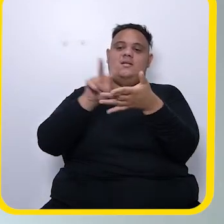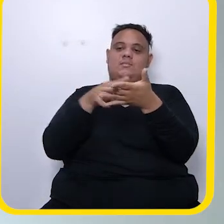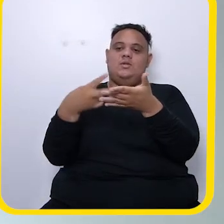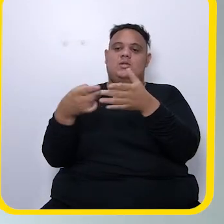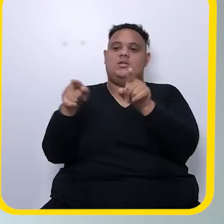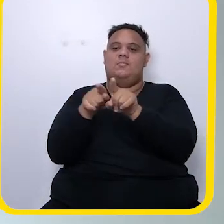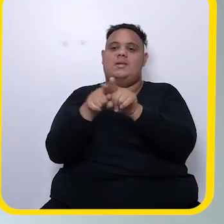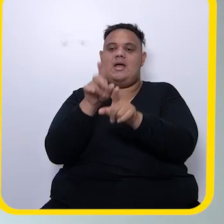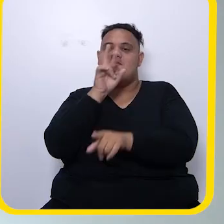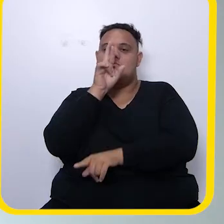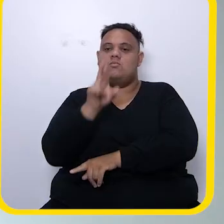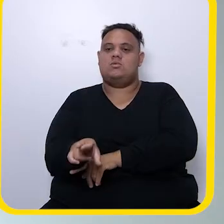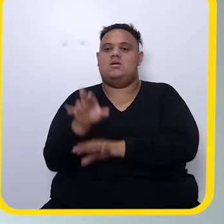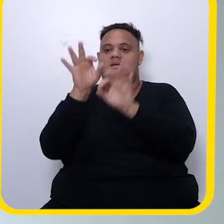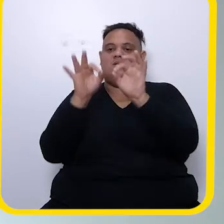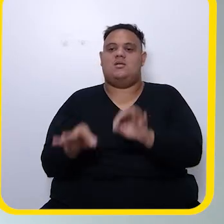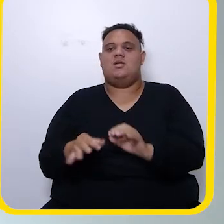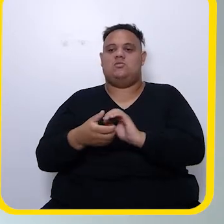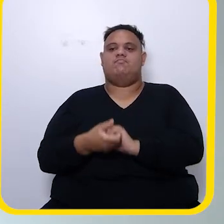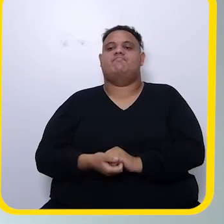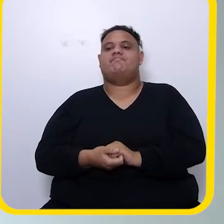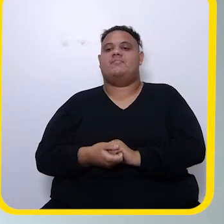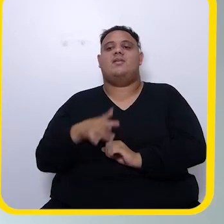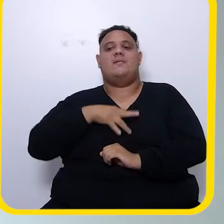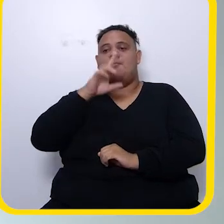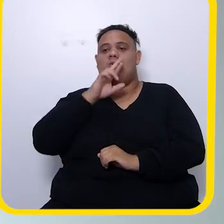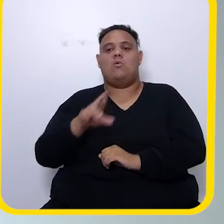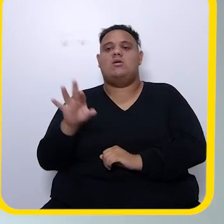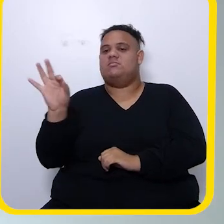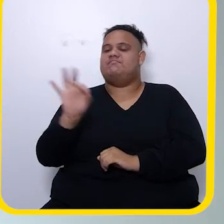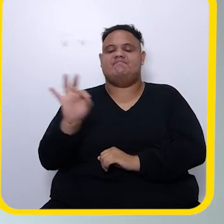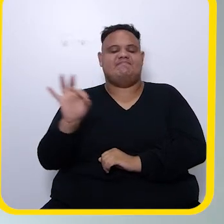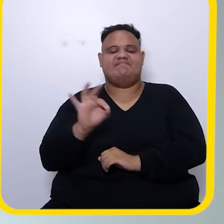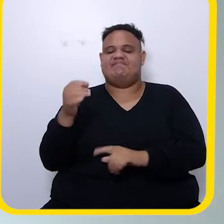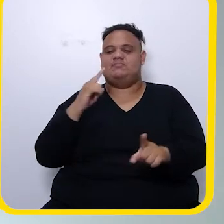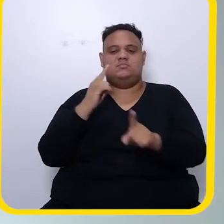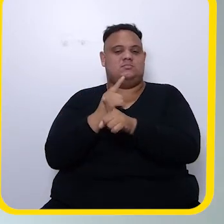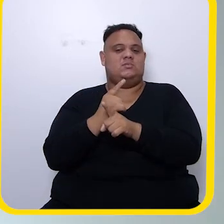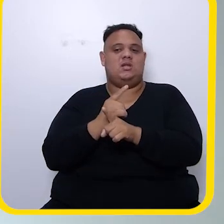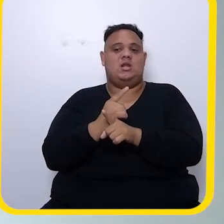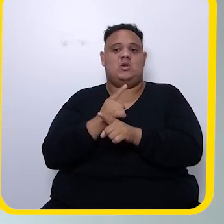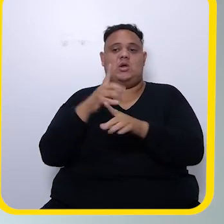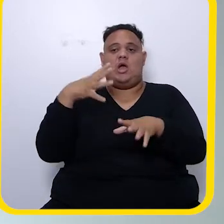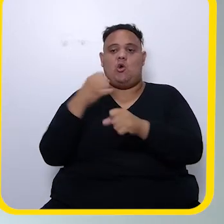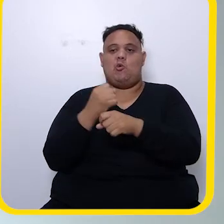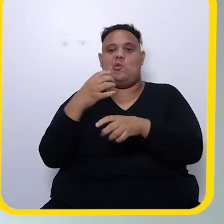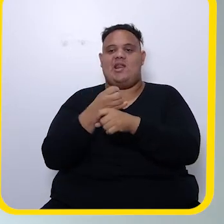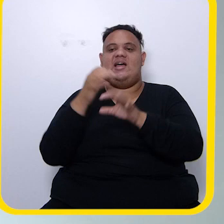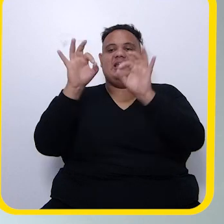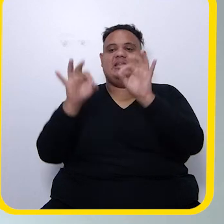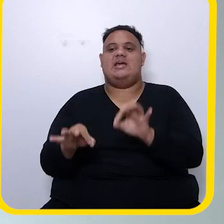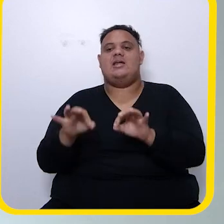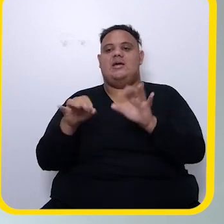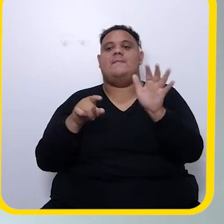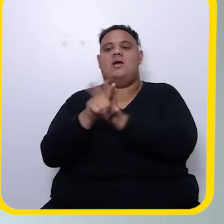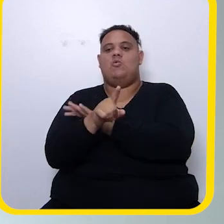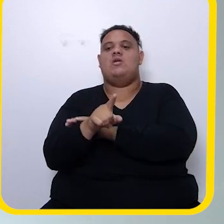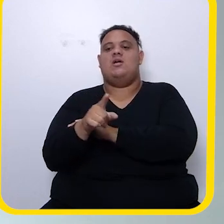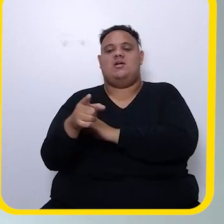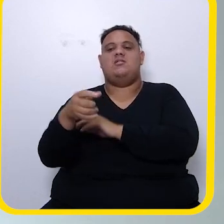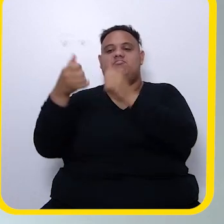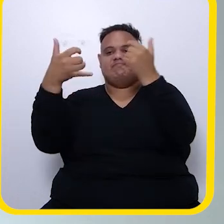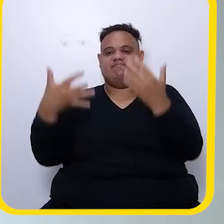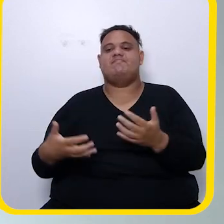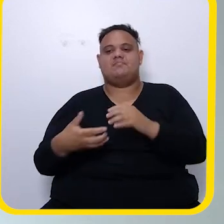para responder, né? Porque nem sempre a resposta que você encontra depois dos cálculos é exatamente a pergunta que a questão